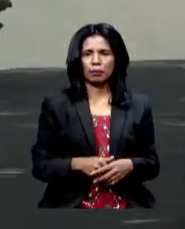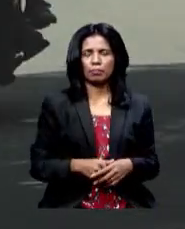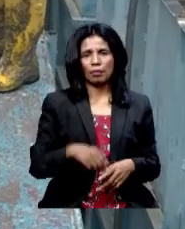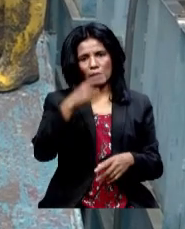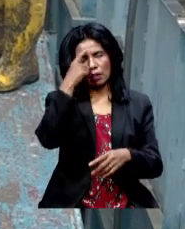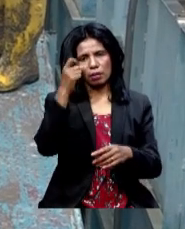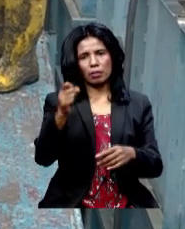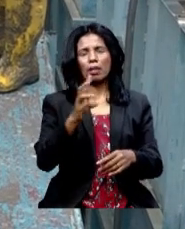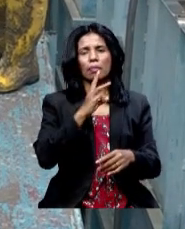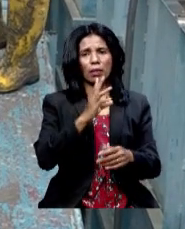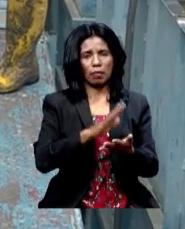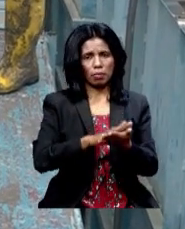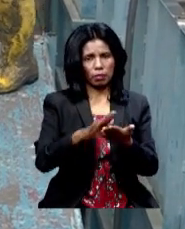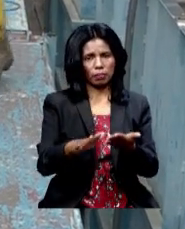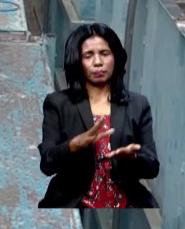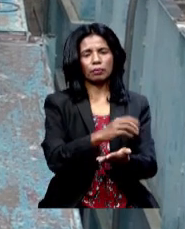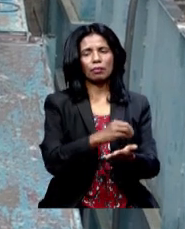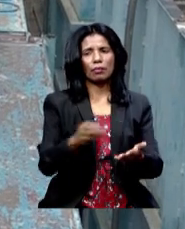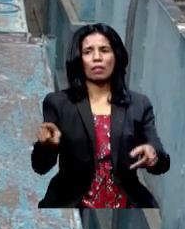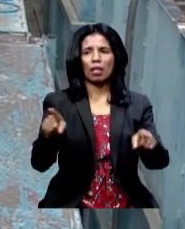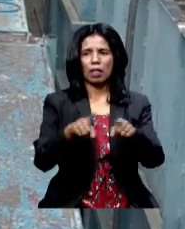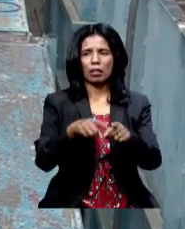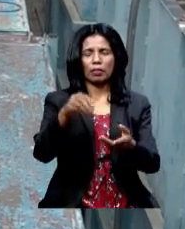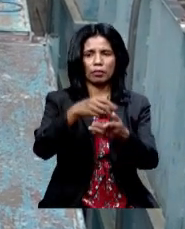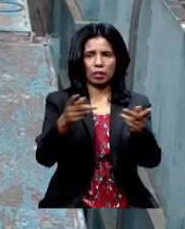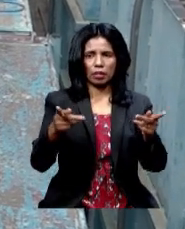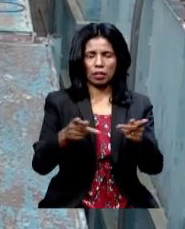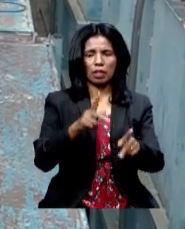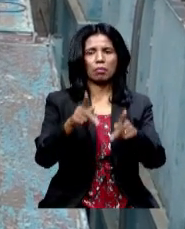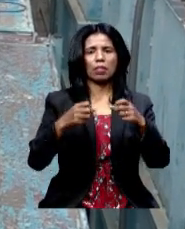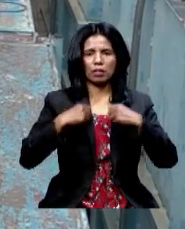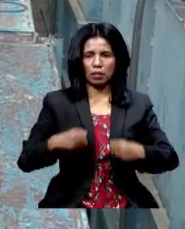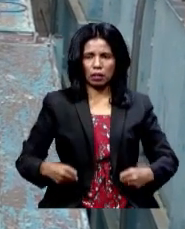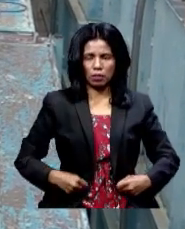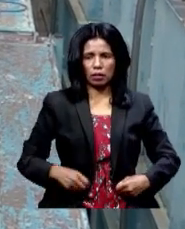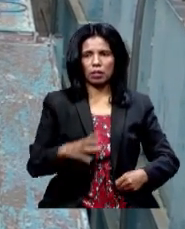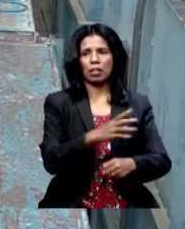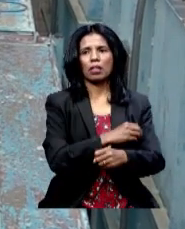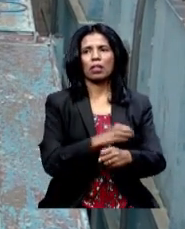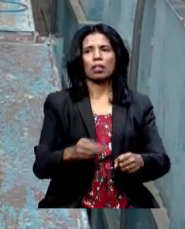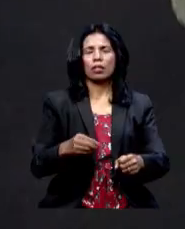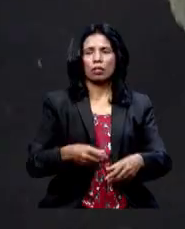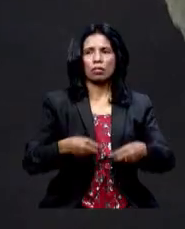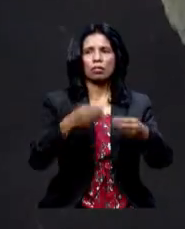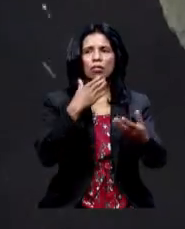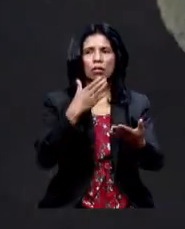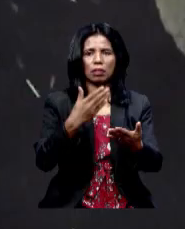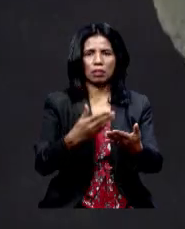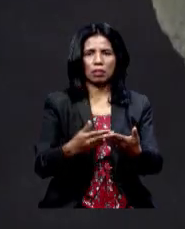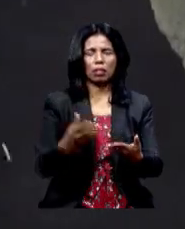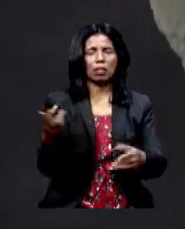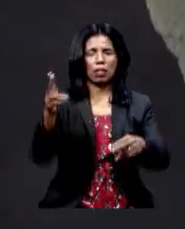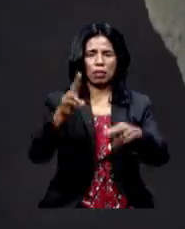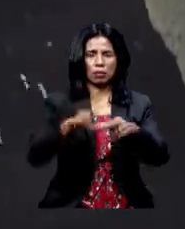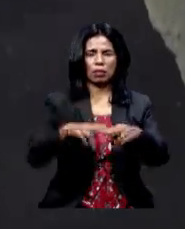ne e bemos no saneamento hanesan investimento ida ba ema nia saúde, haburas meio ambiente, hodi aumenta